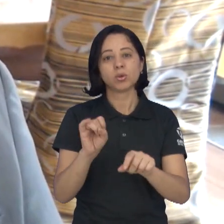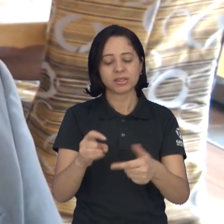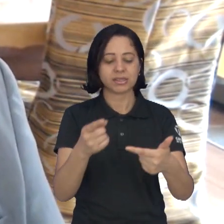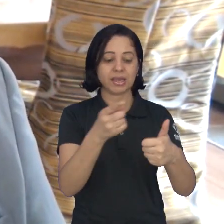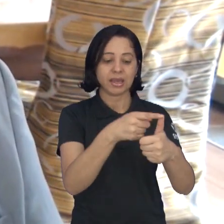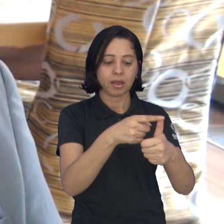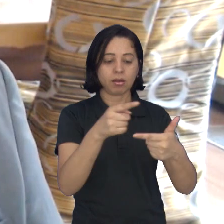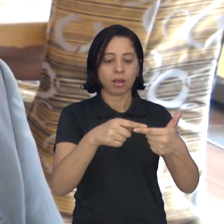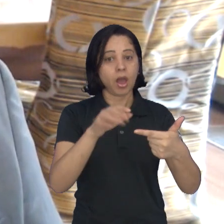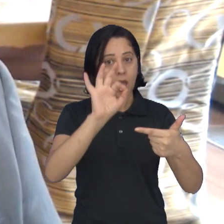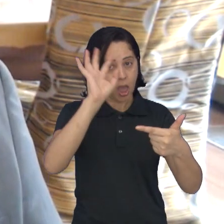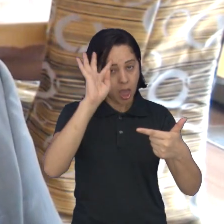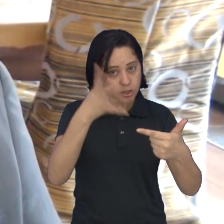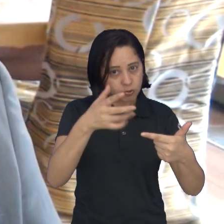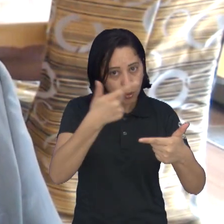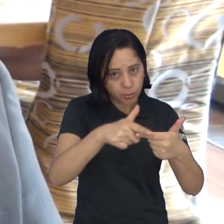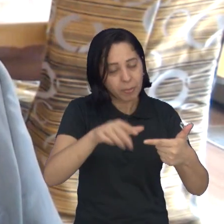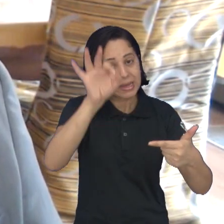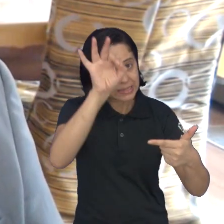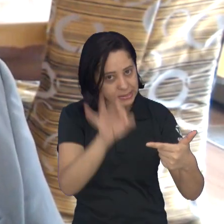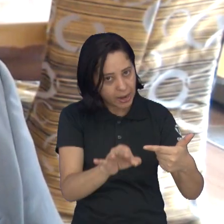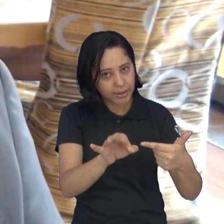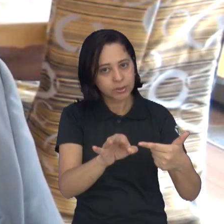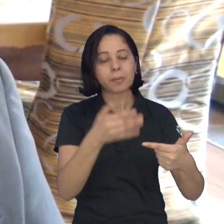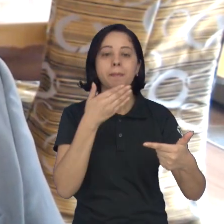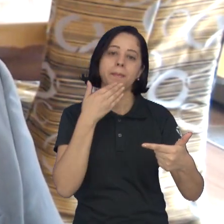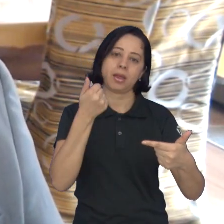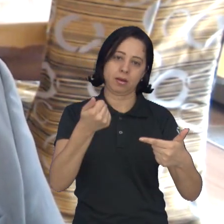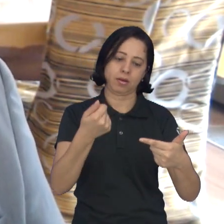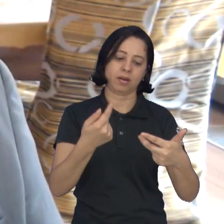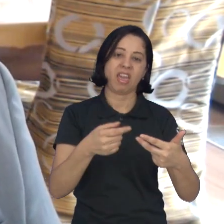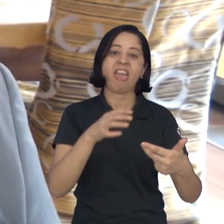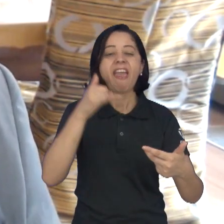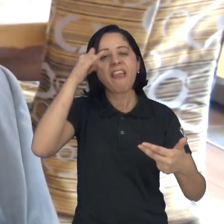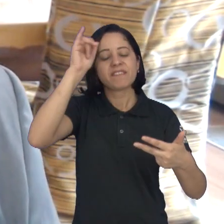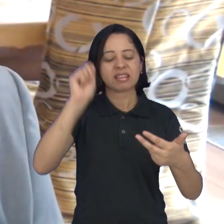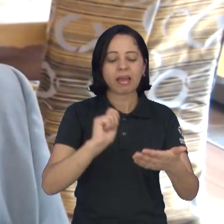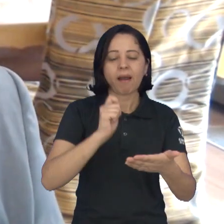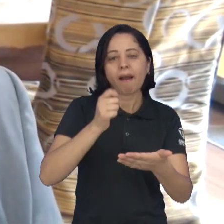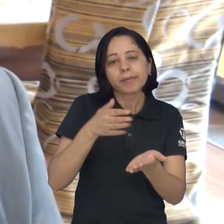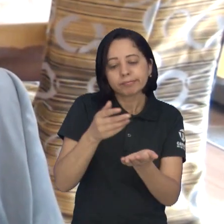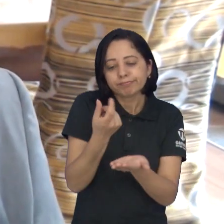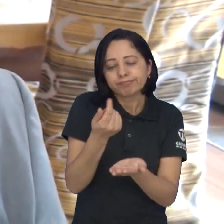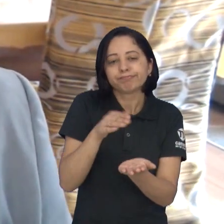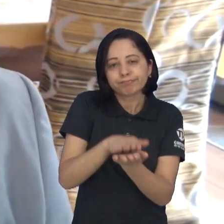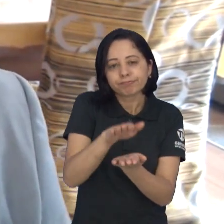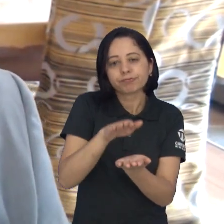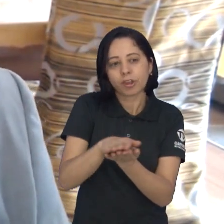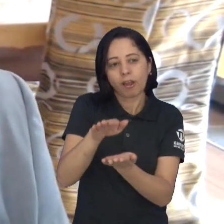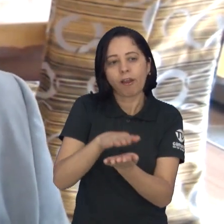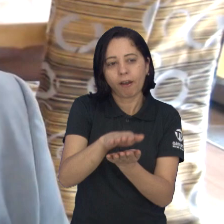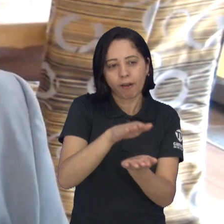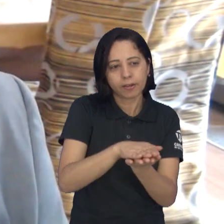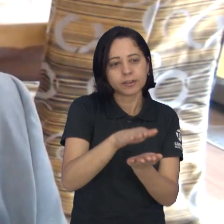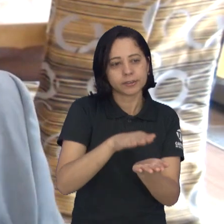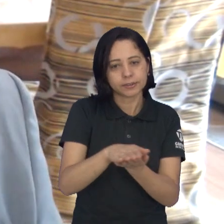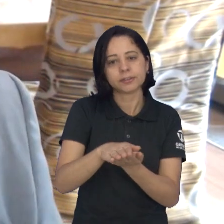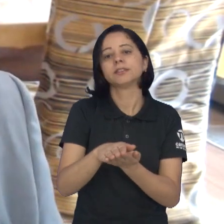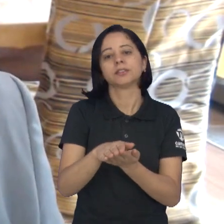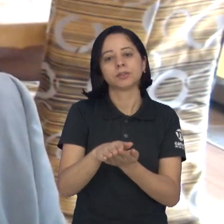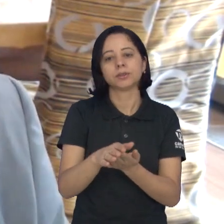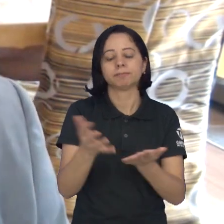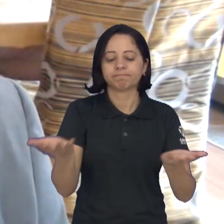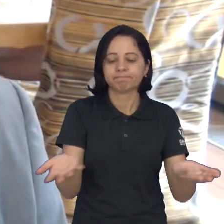para cada um individualmente, quanto para a sociedade. Justamente essa tentativa de resolução entre